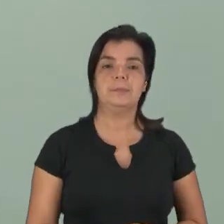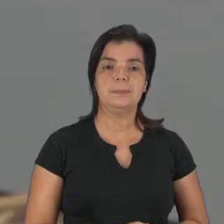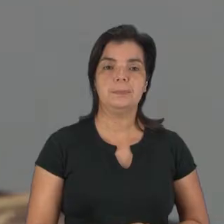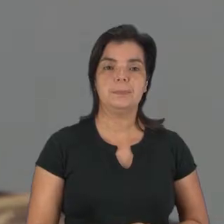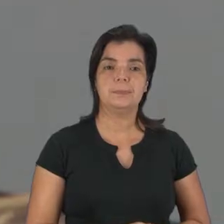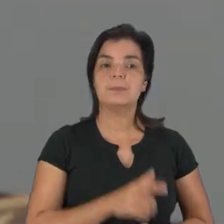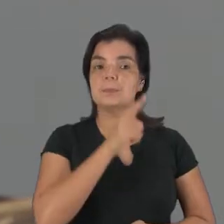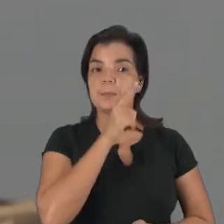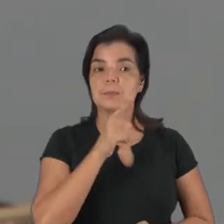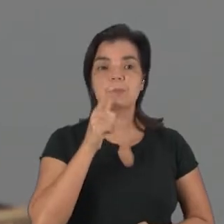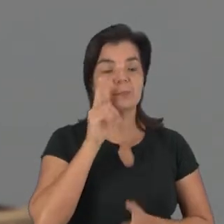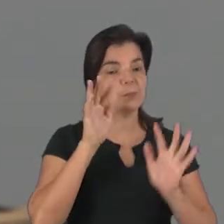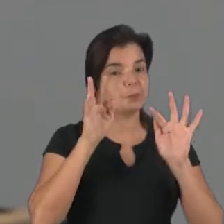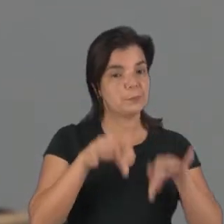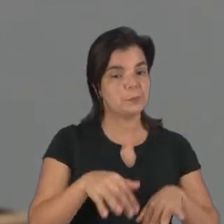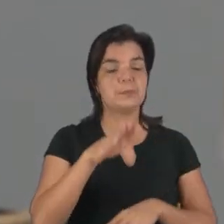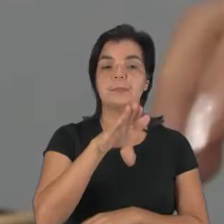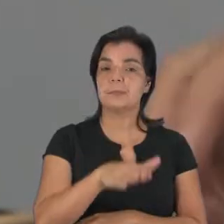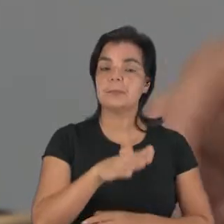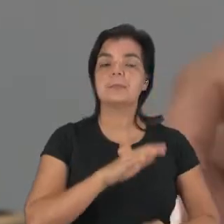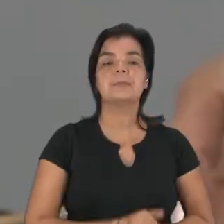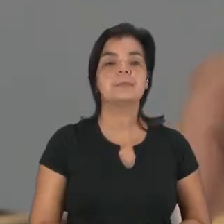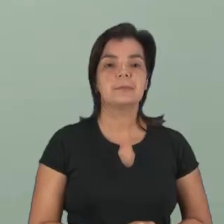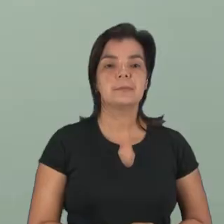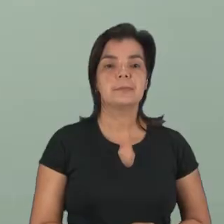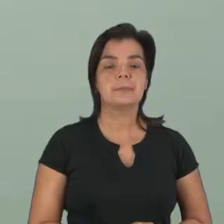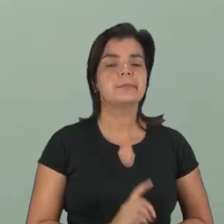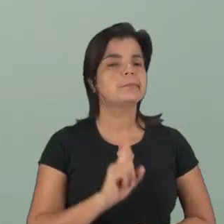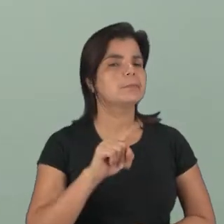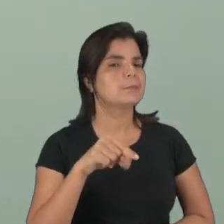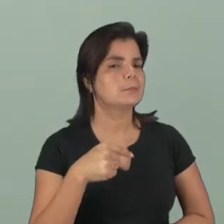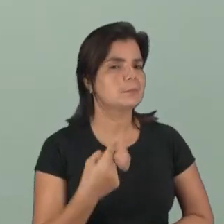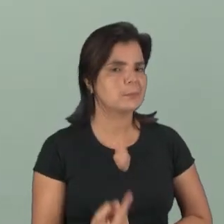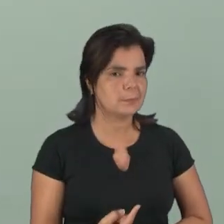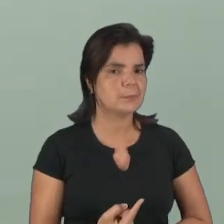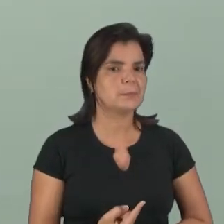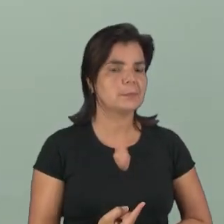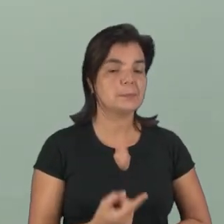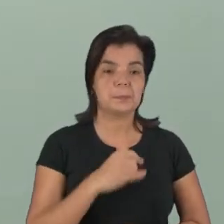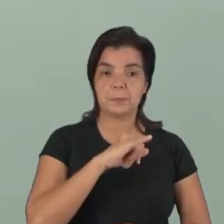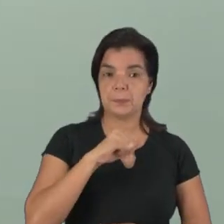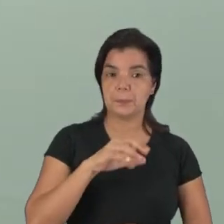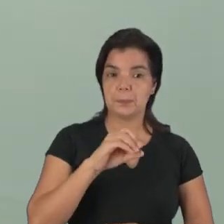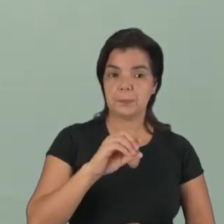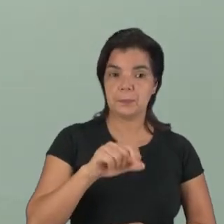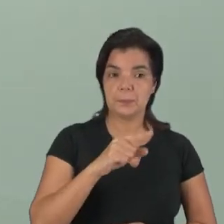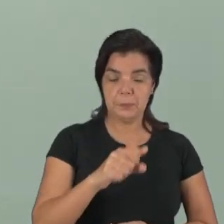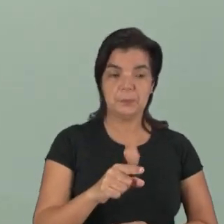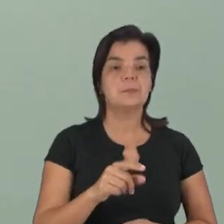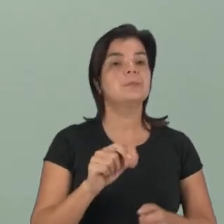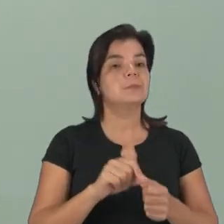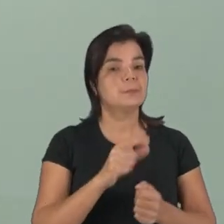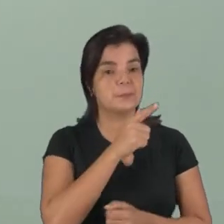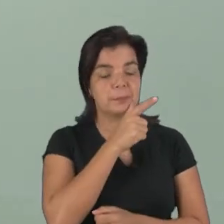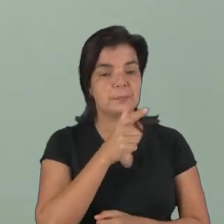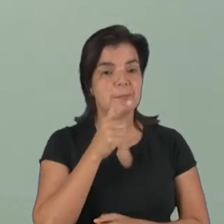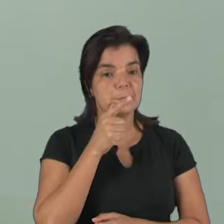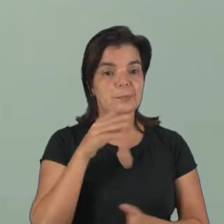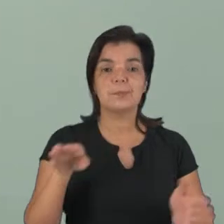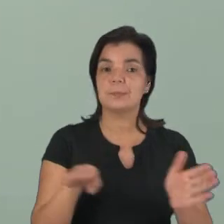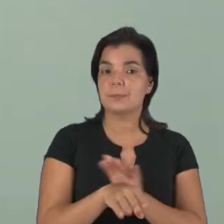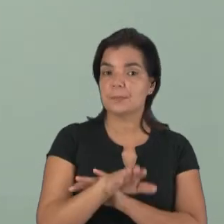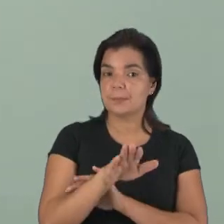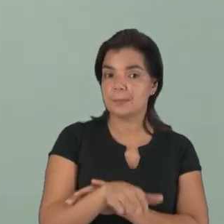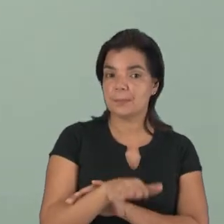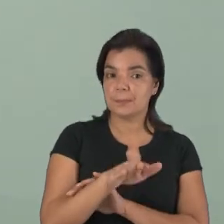Fez um lanche no finalzinho da tarde e depois que João fez o lanche chegou à